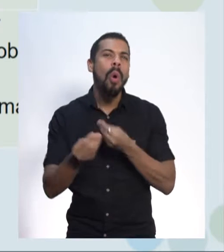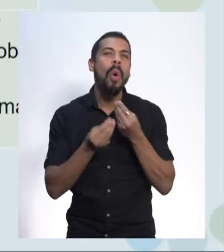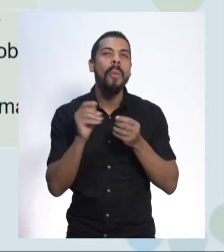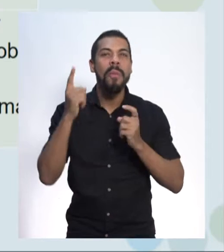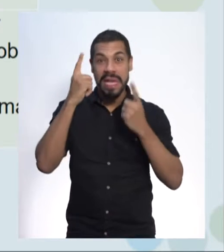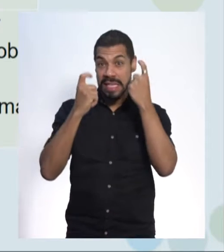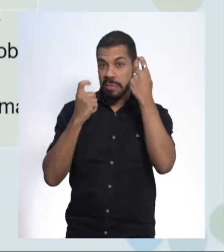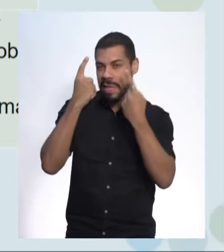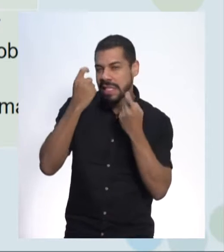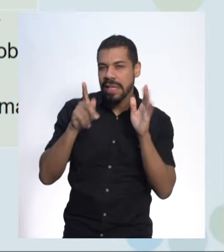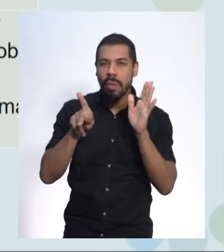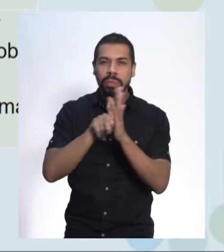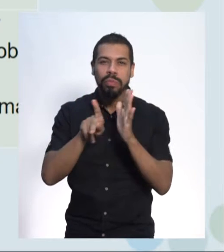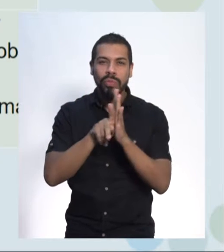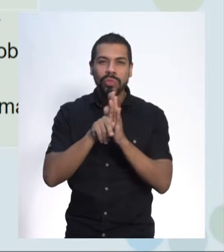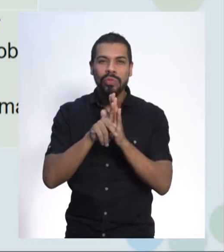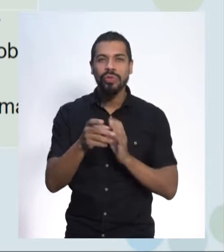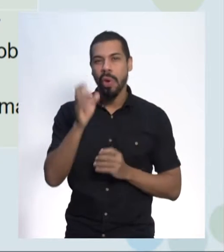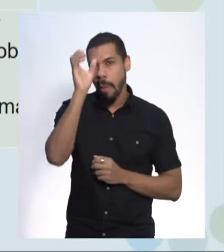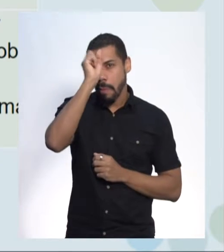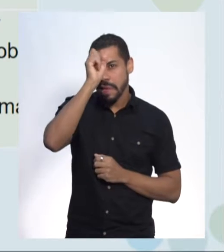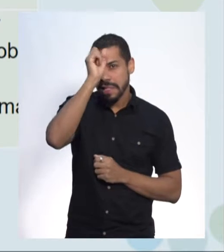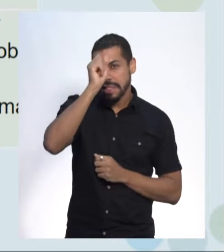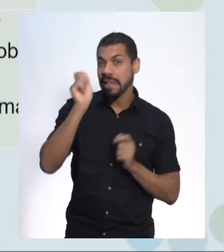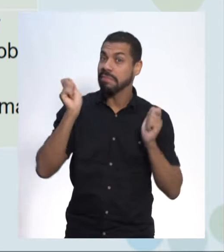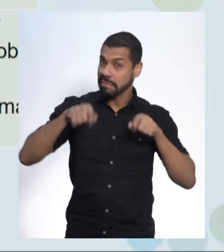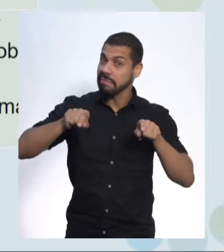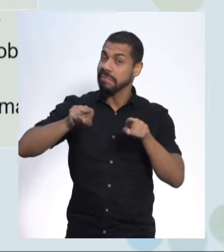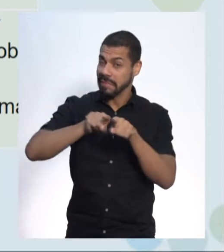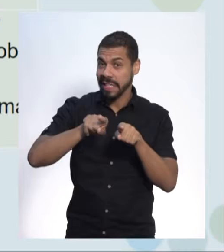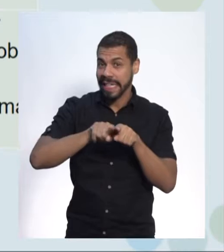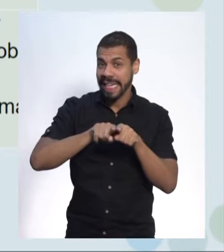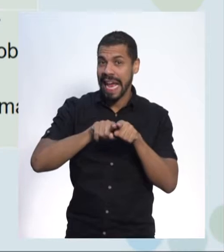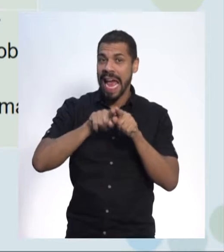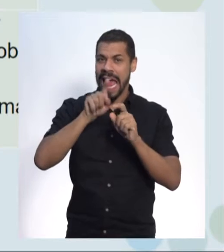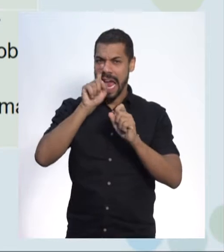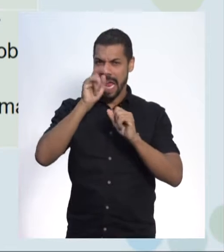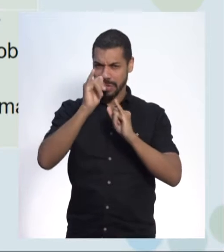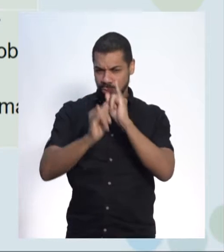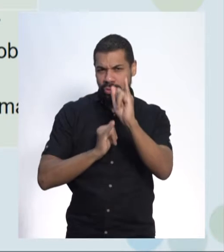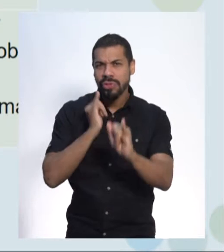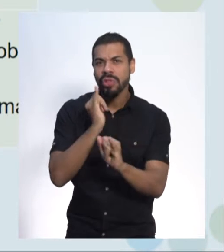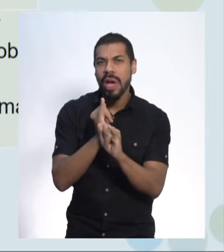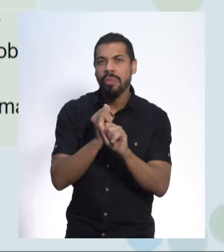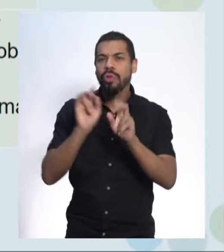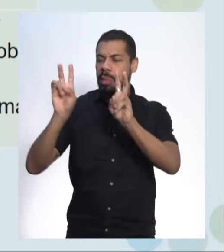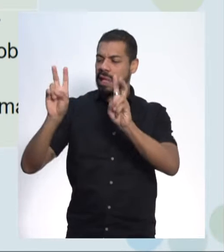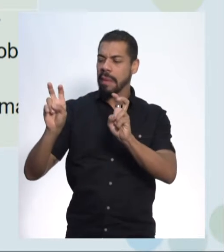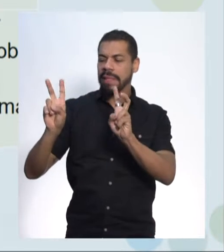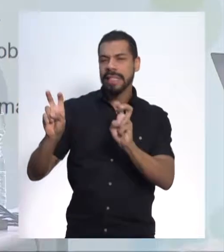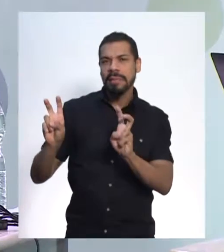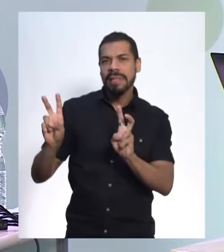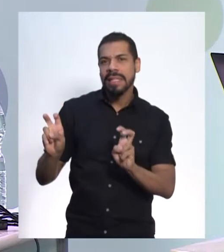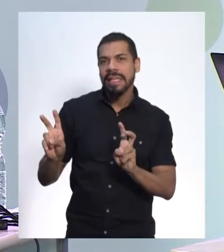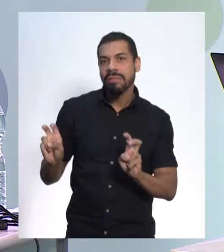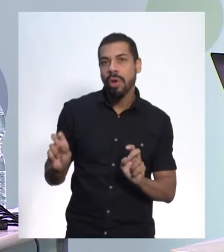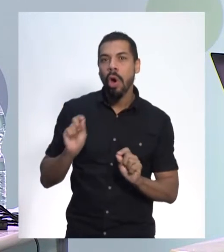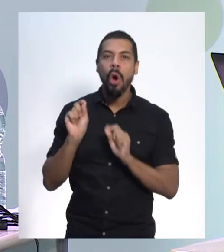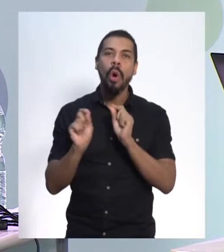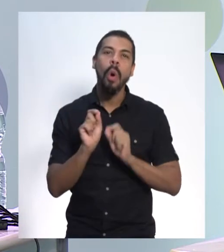sua aprendizagem, elaborar narrativas digitais sobre temas relacionados